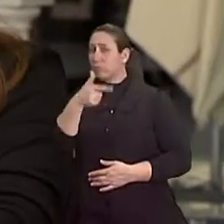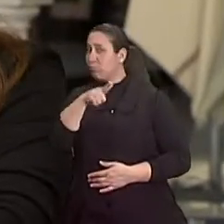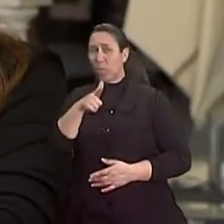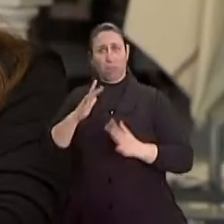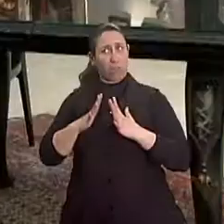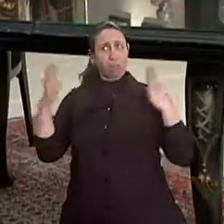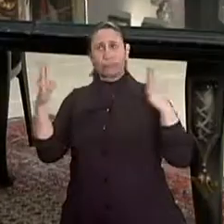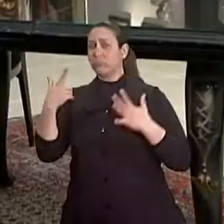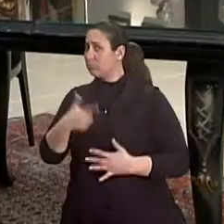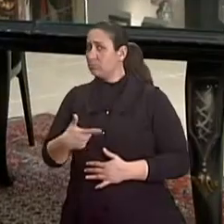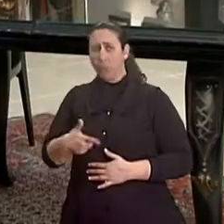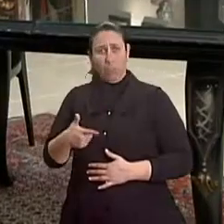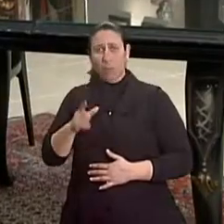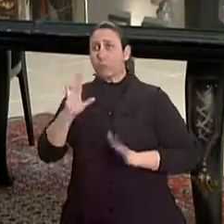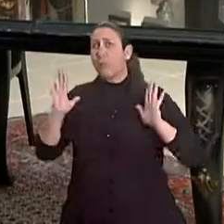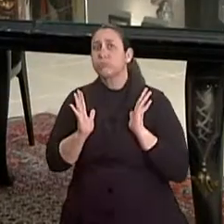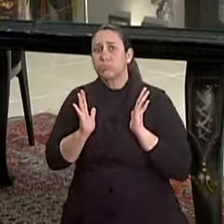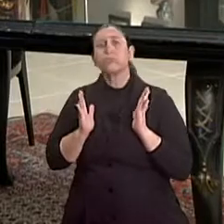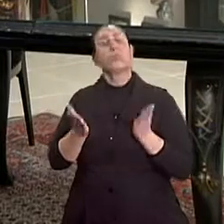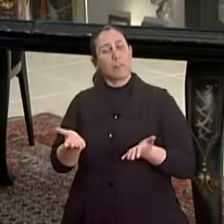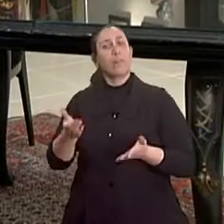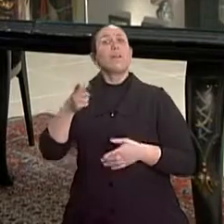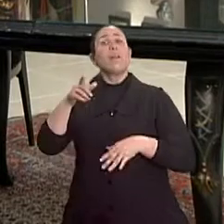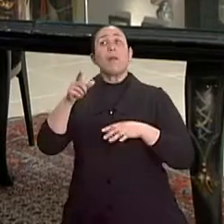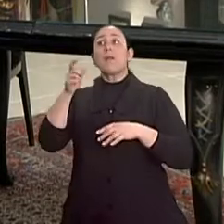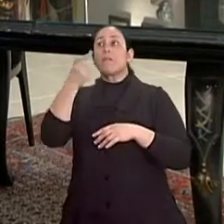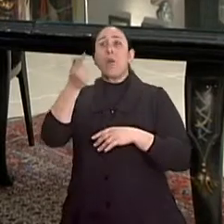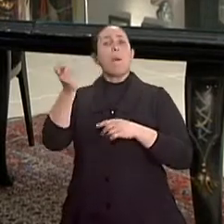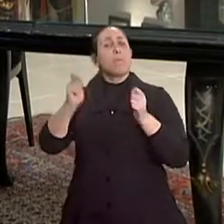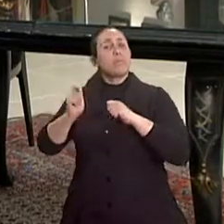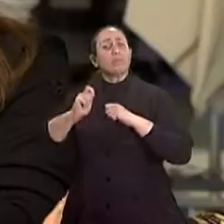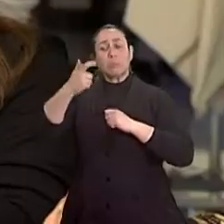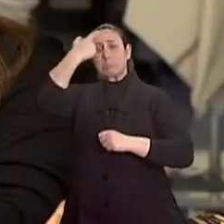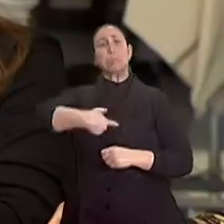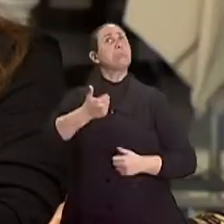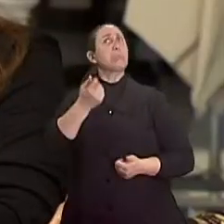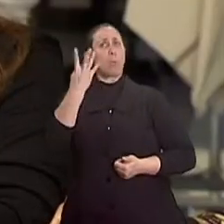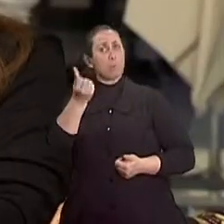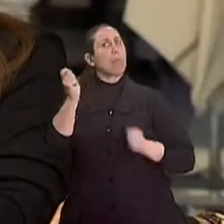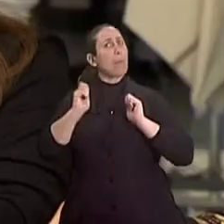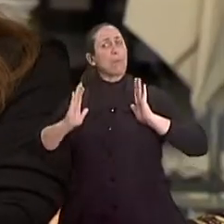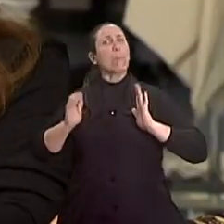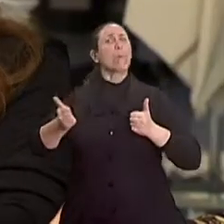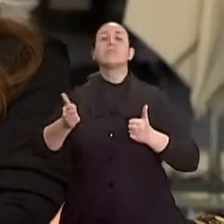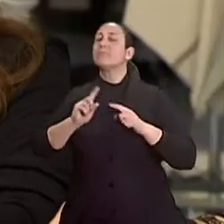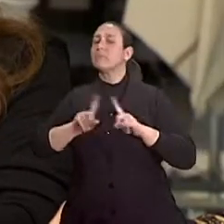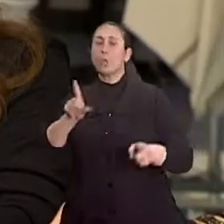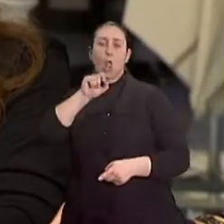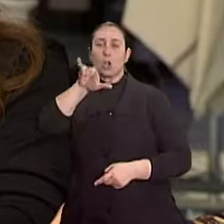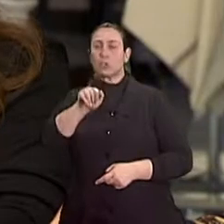tamanhos maiores. Até então, modelos que daria para essa faixa etária. Dariam para ter. E aí, quando as lojas têm o 44, são